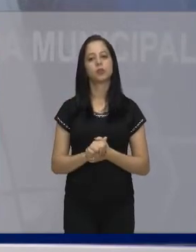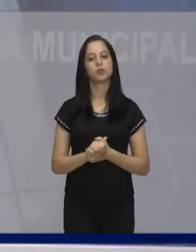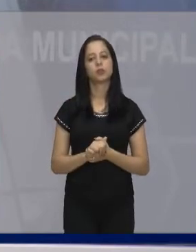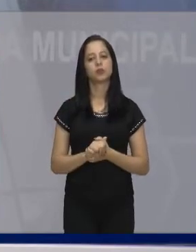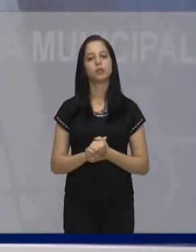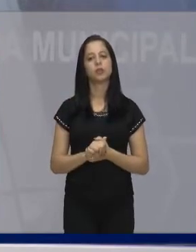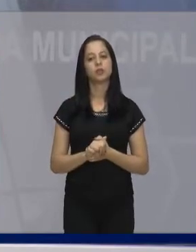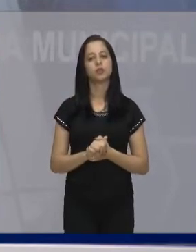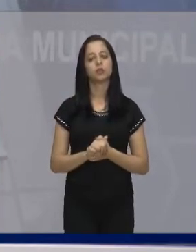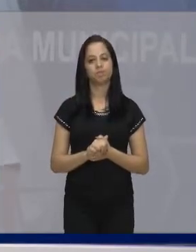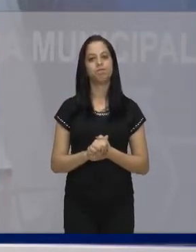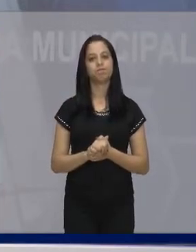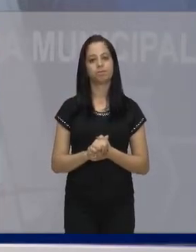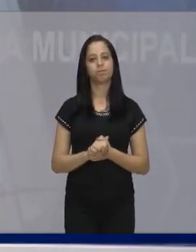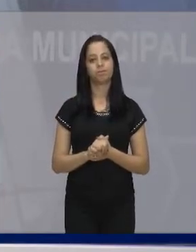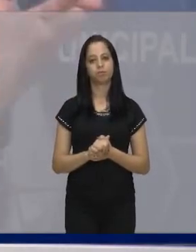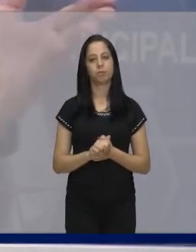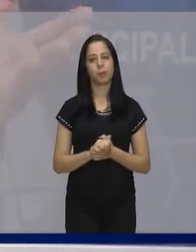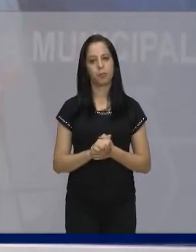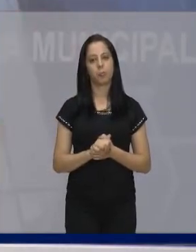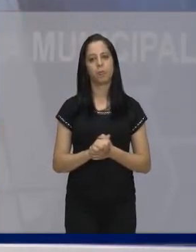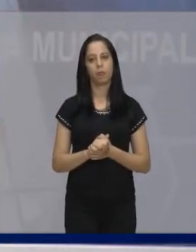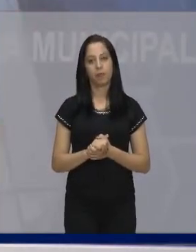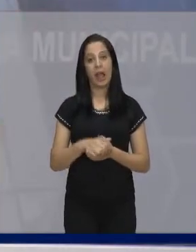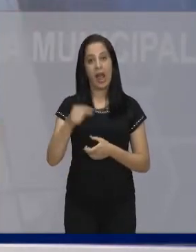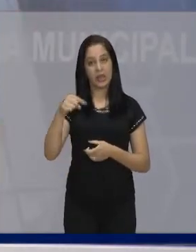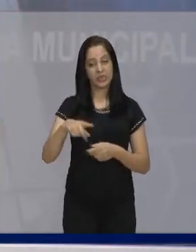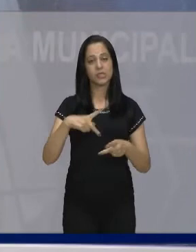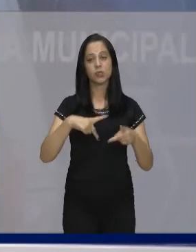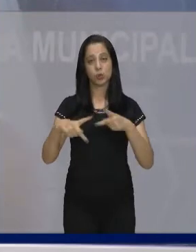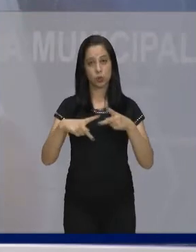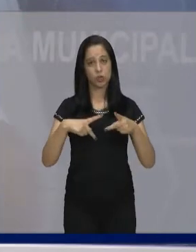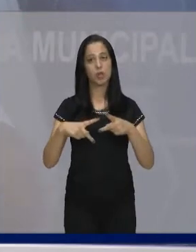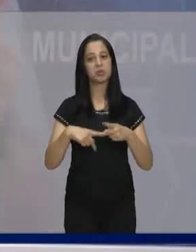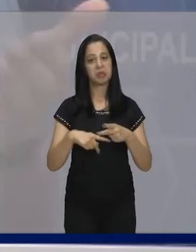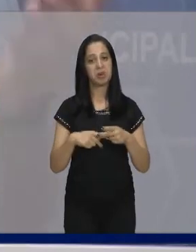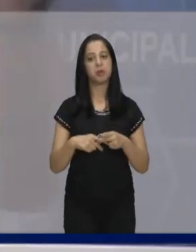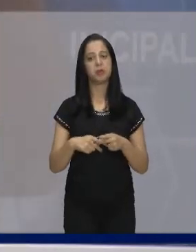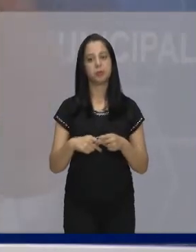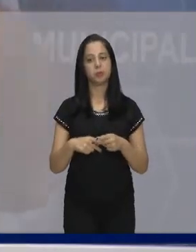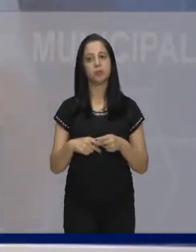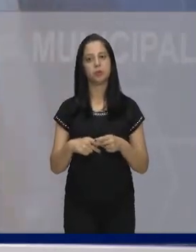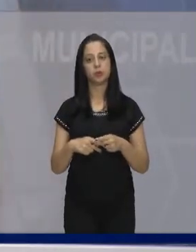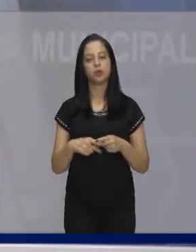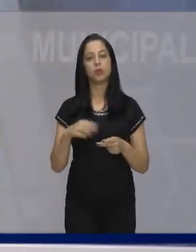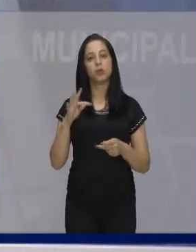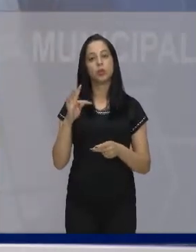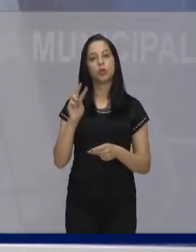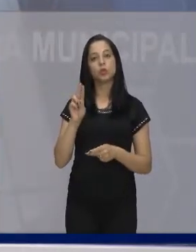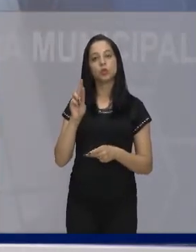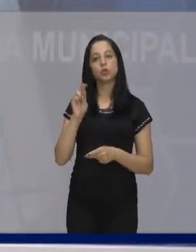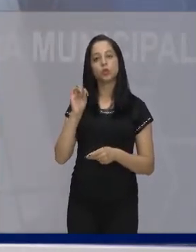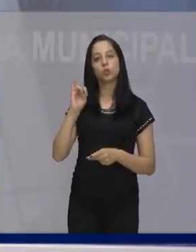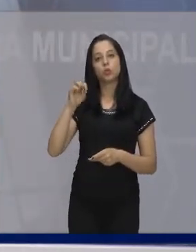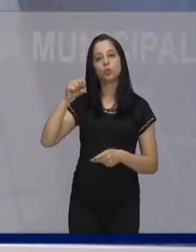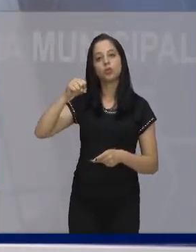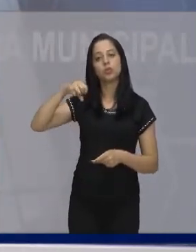soma muito para a nossa cidade, soma muito para o turismo. O turismo, todos sabem que quando as pessoas chegam à nossa